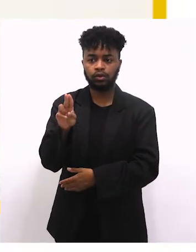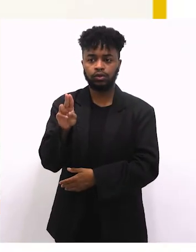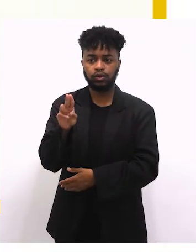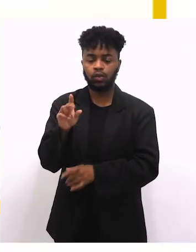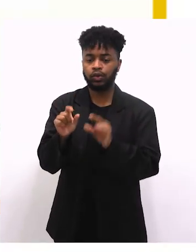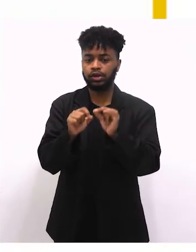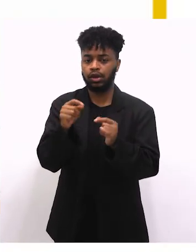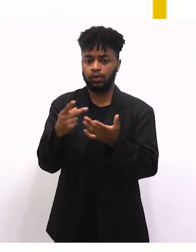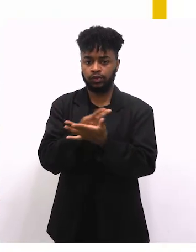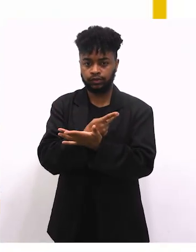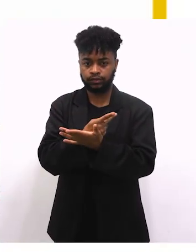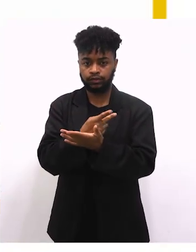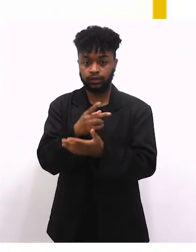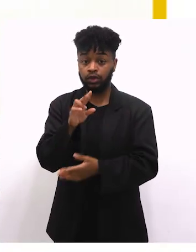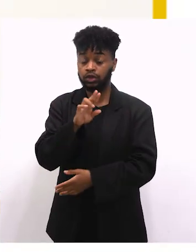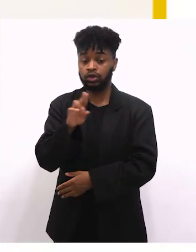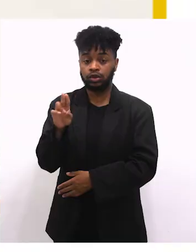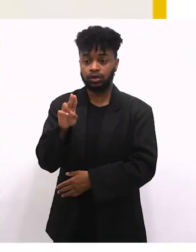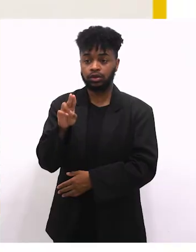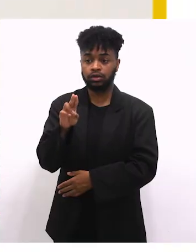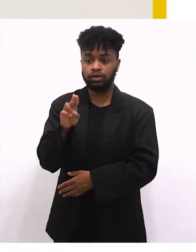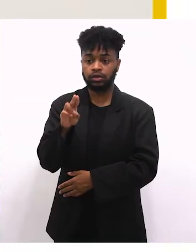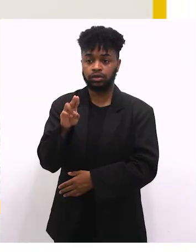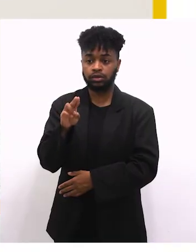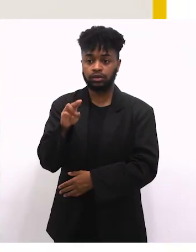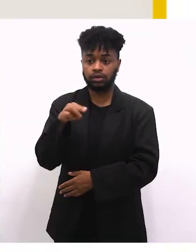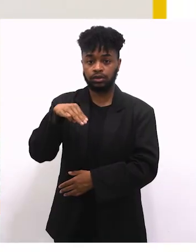desse caso, que chama